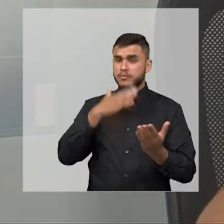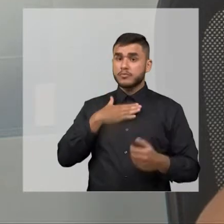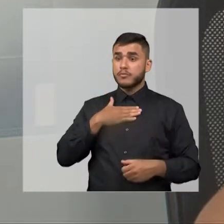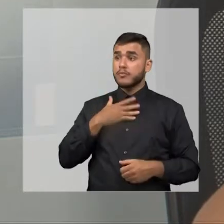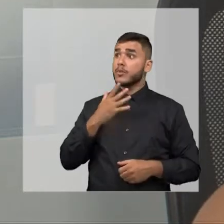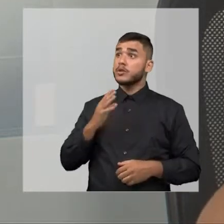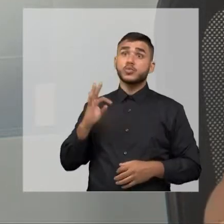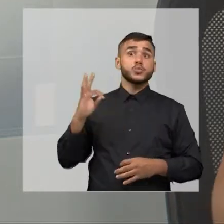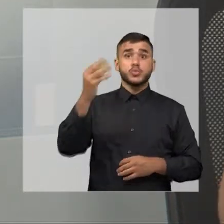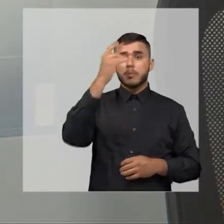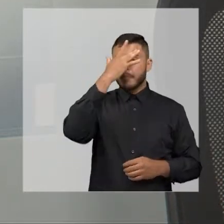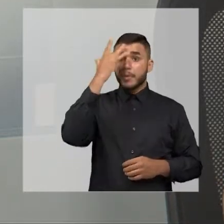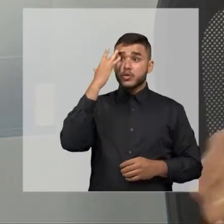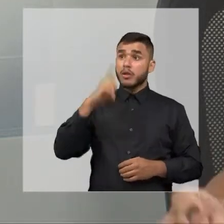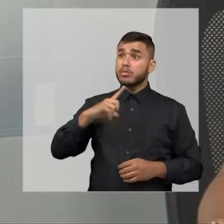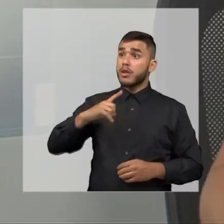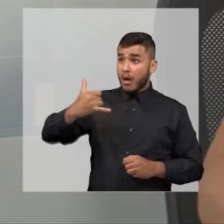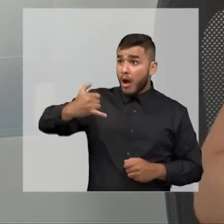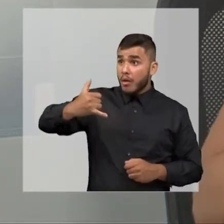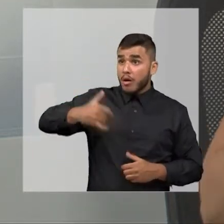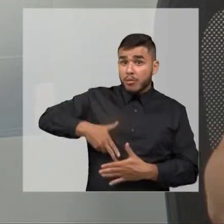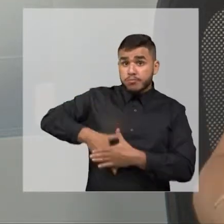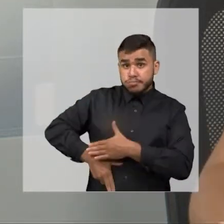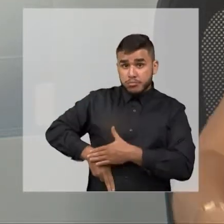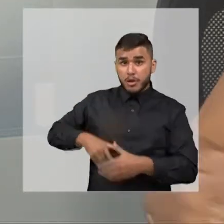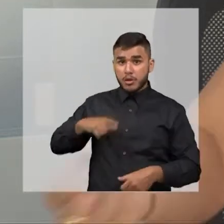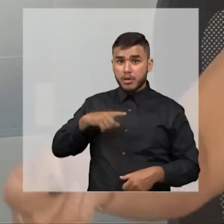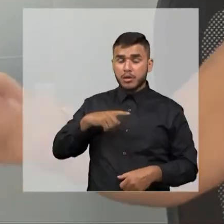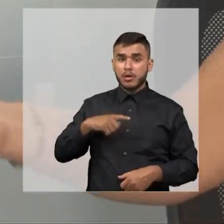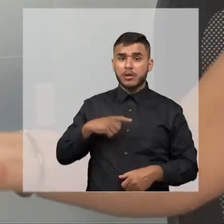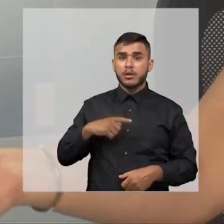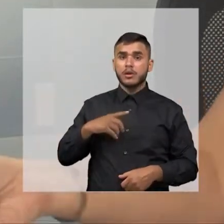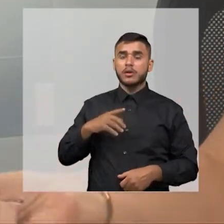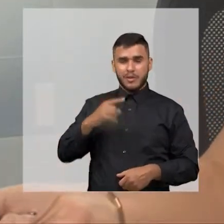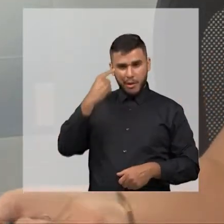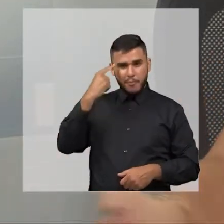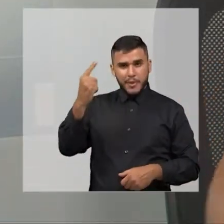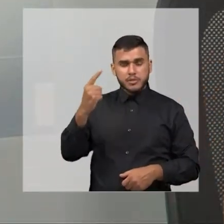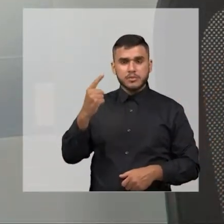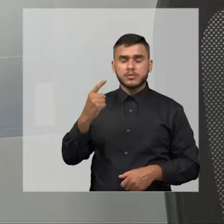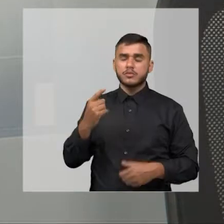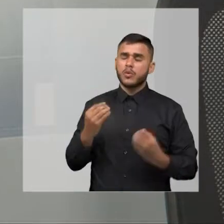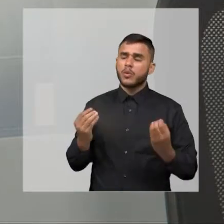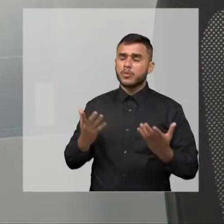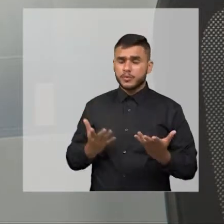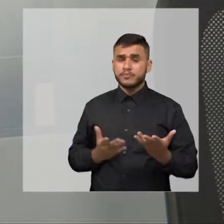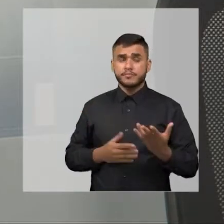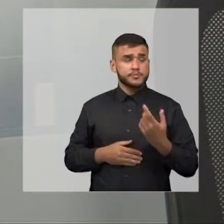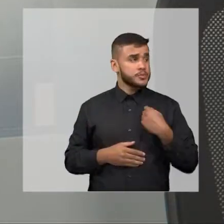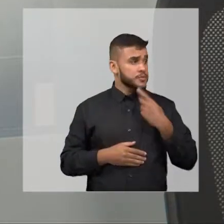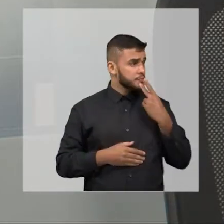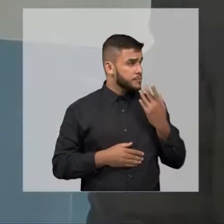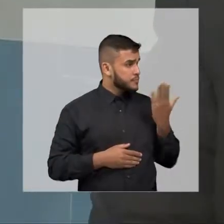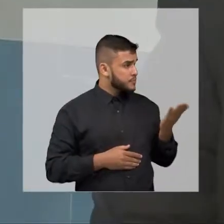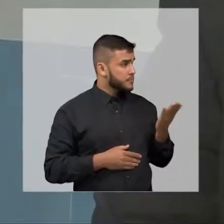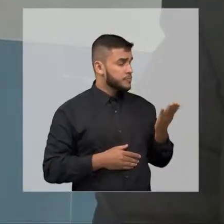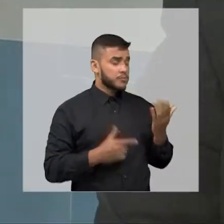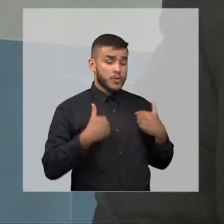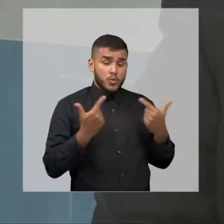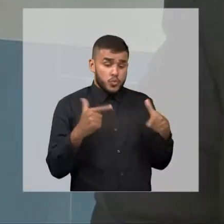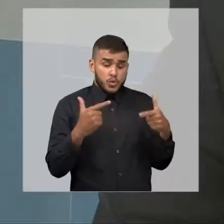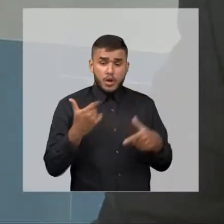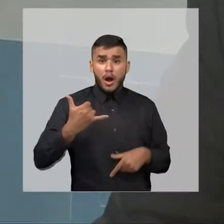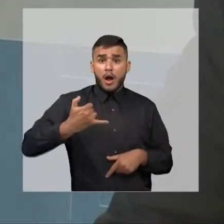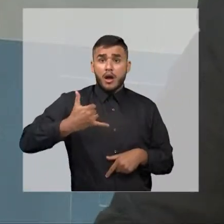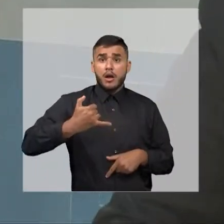posse dessas armas, porque a gente sabe que muitos dos assaltos são feitos para tirar a arma. O grande problema, doutor, é que a gente